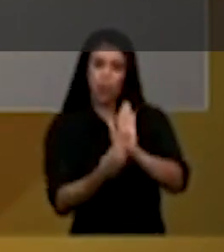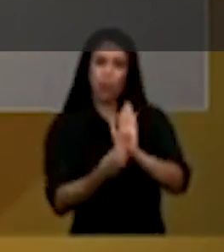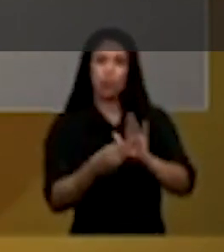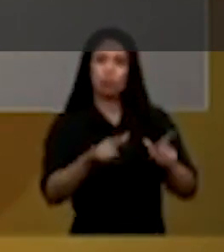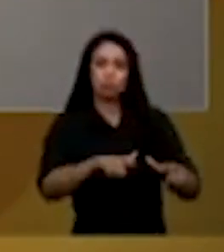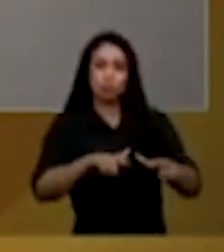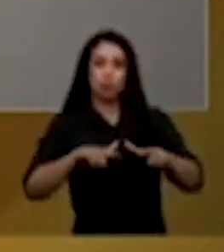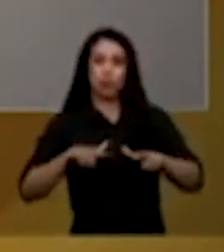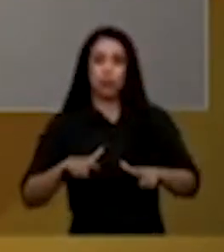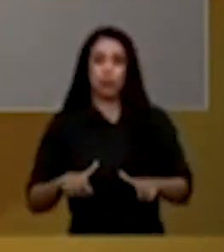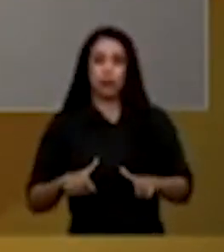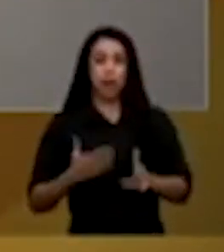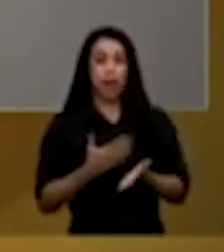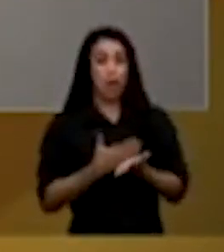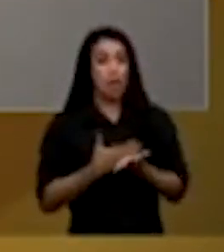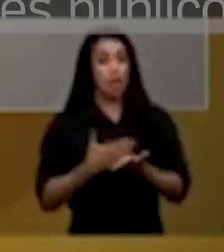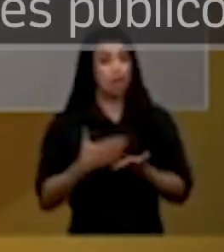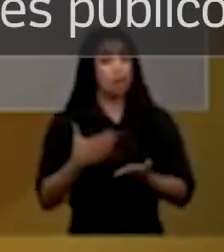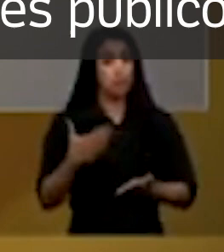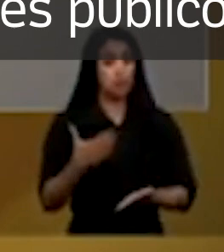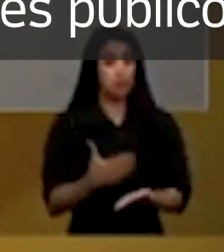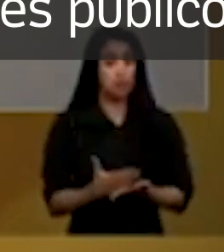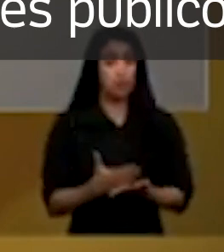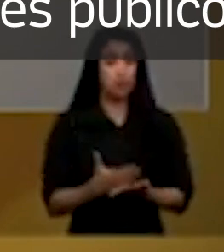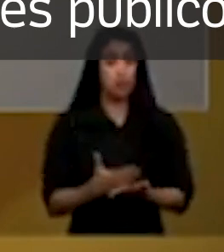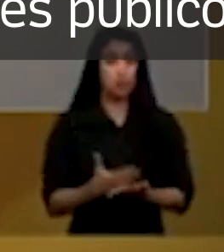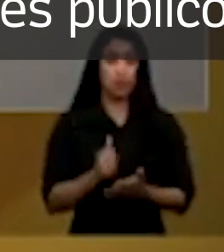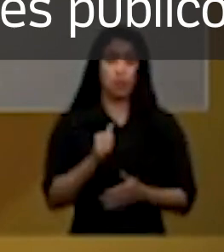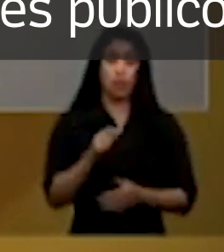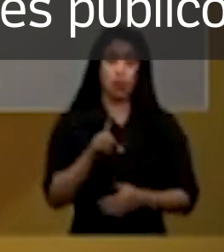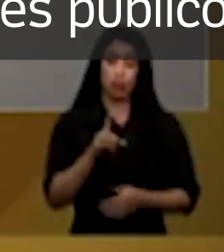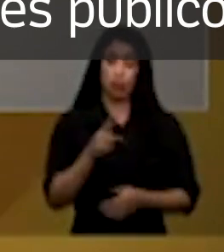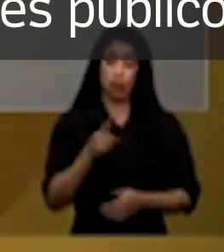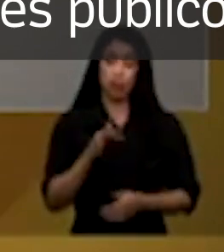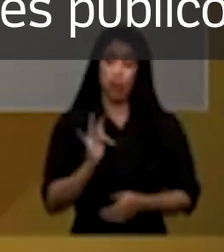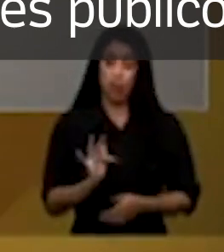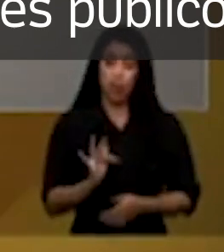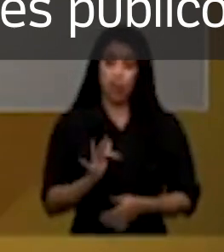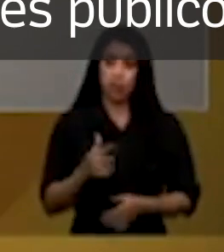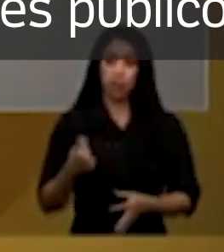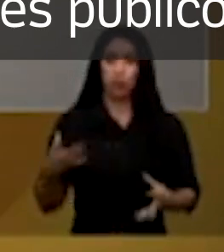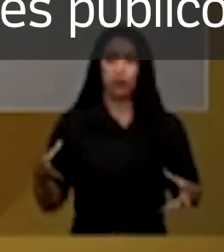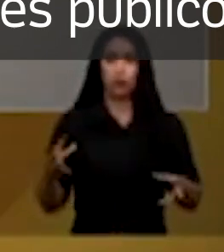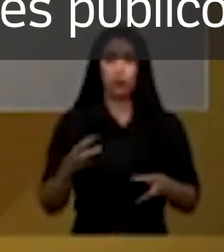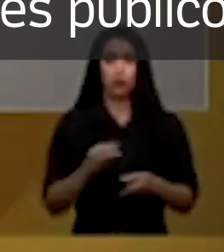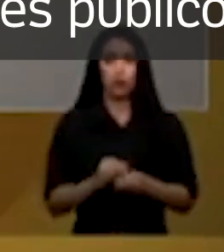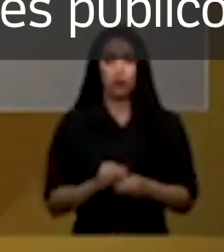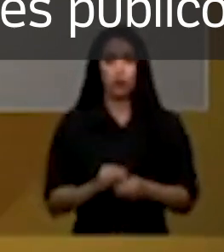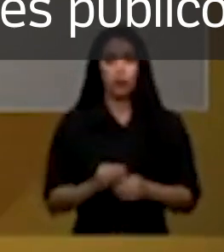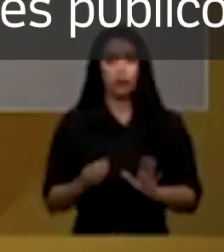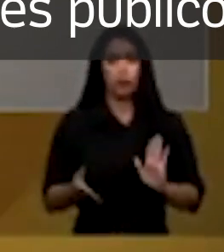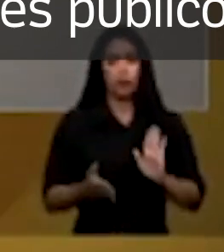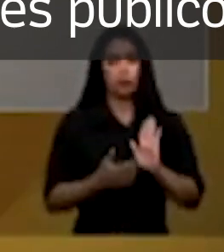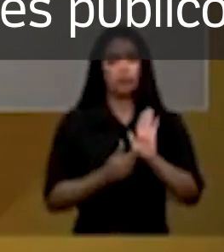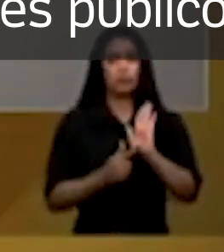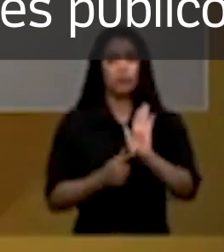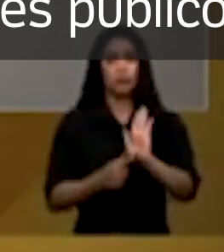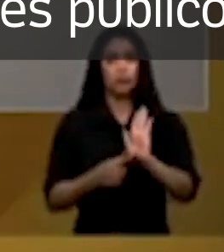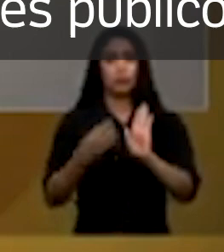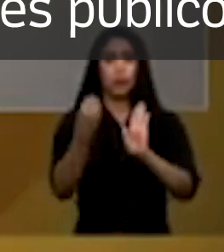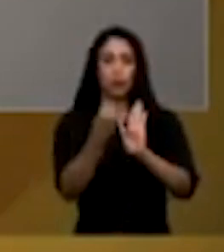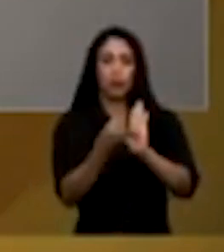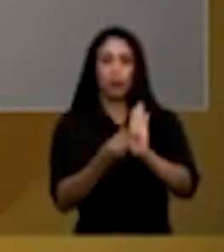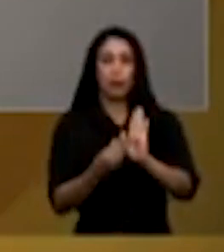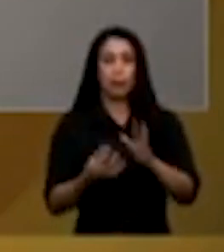agora estamos numa fase inicial incipiente da presente aflição um presentes na espécie os requisitos